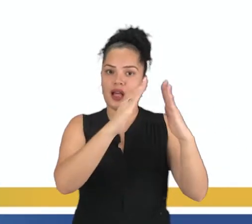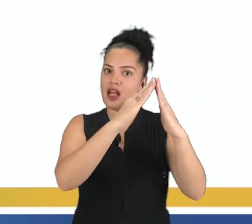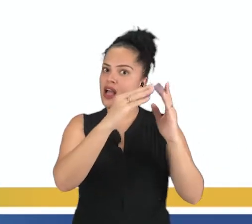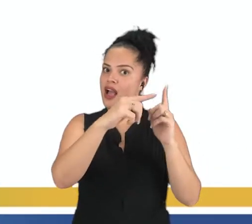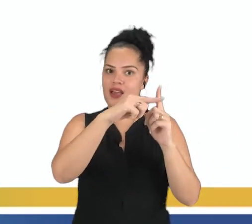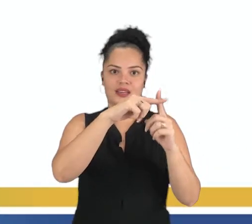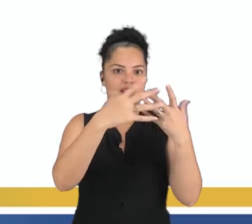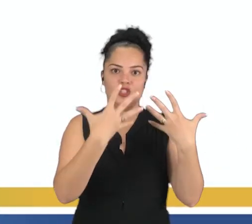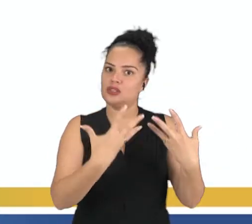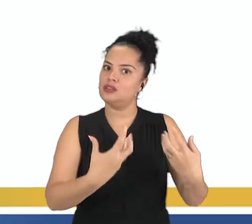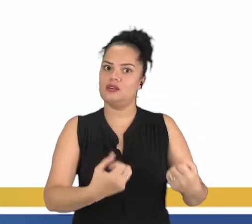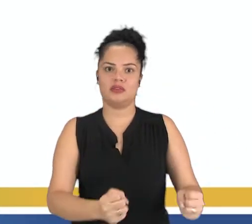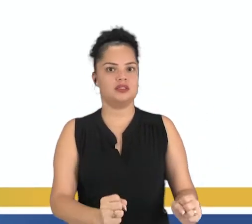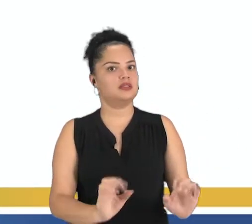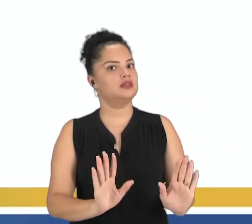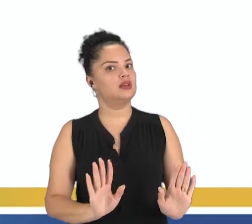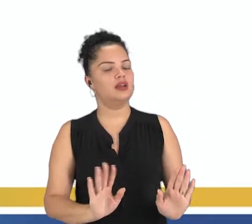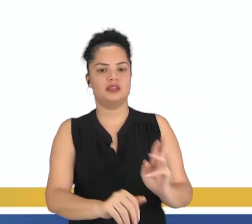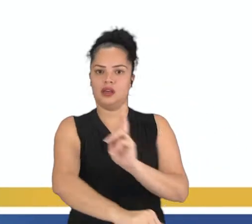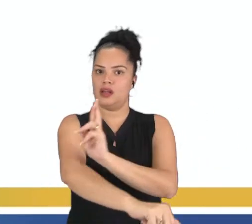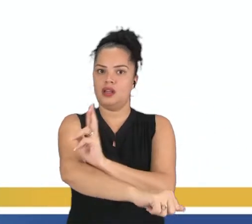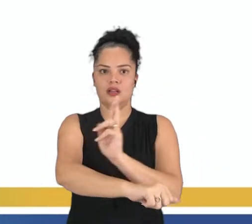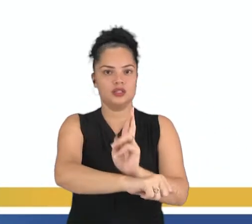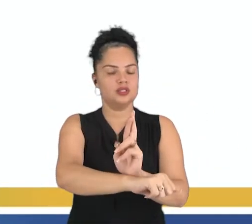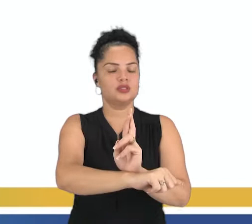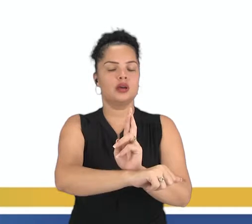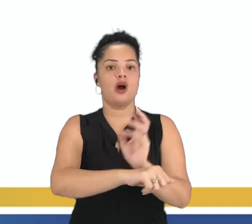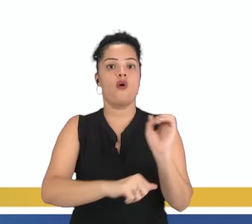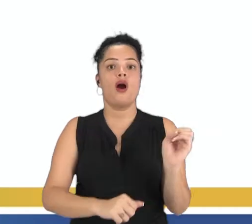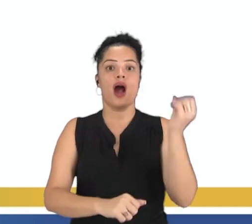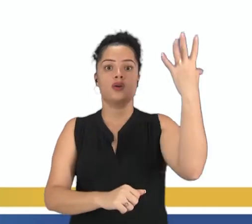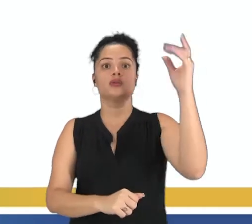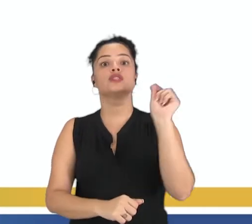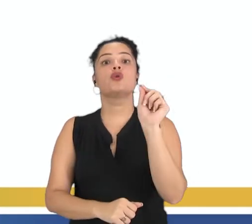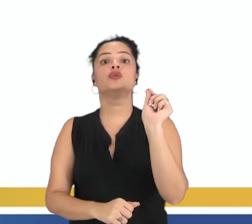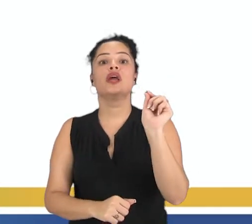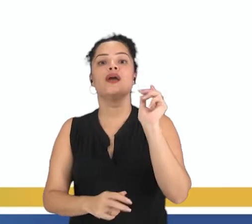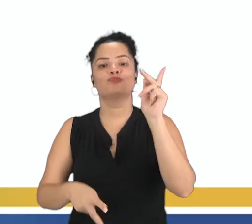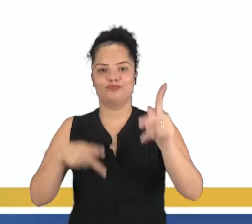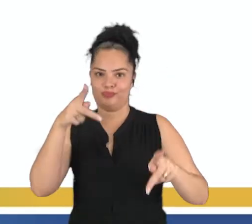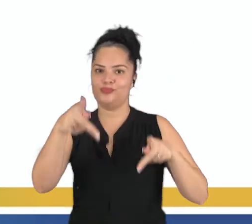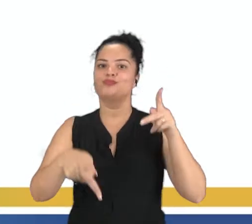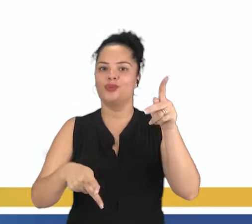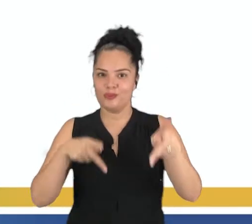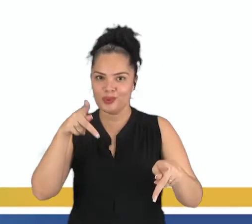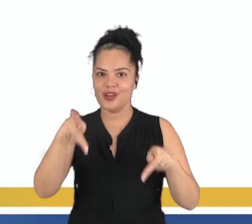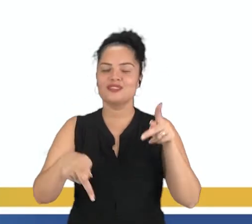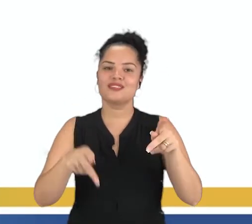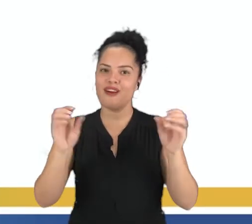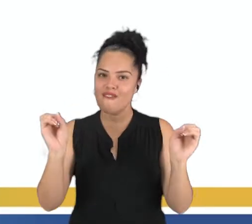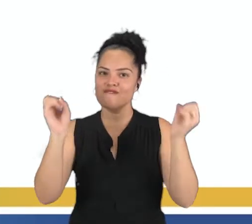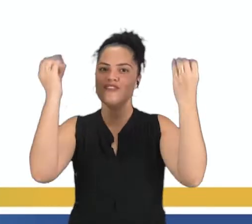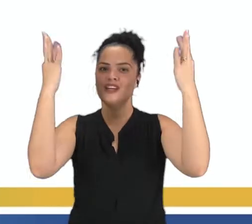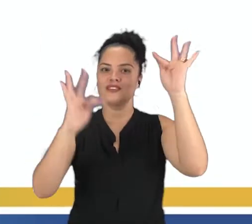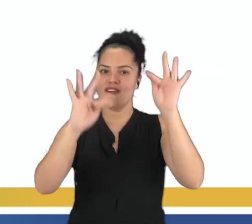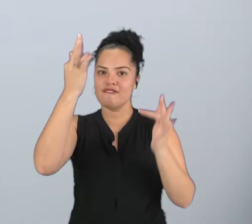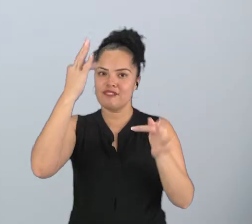esse caráter religioso, e ela vai acontecer na população, com danças folclóricas, né,